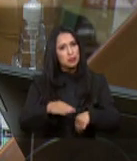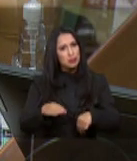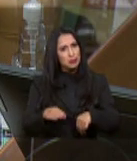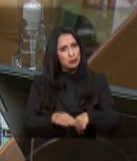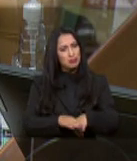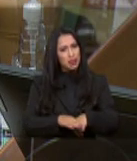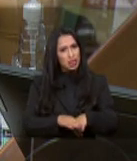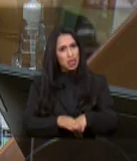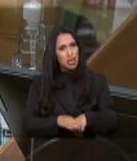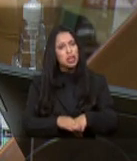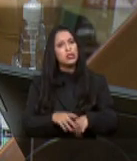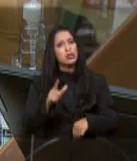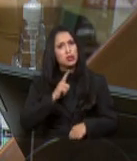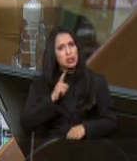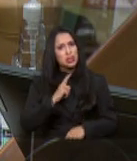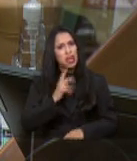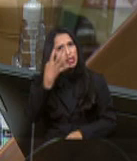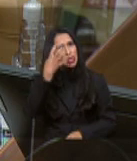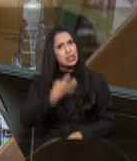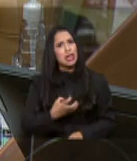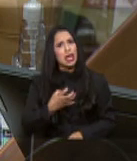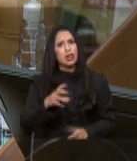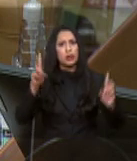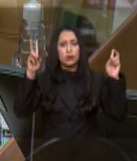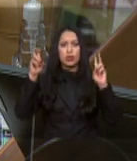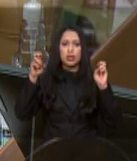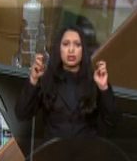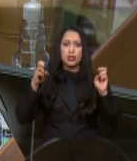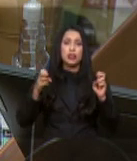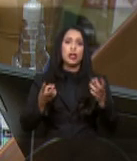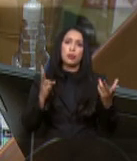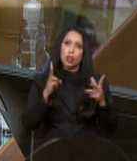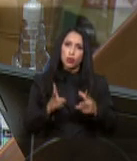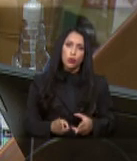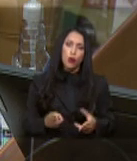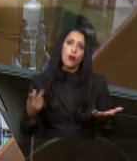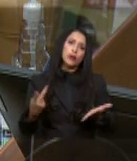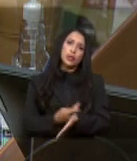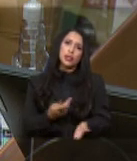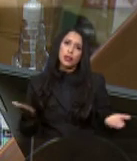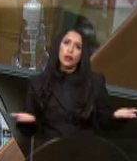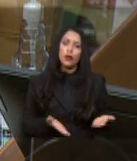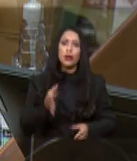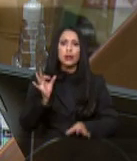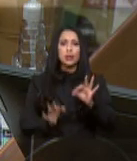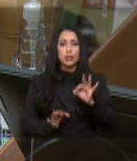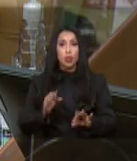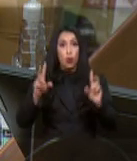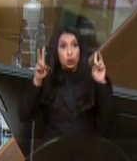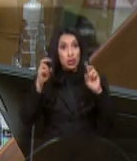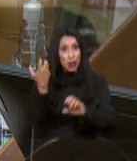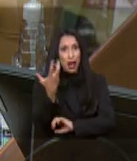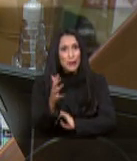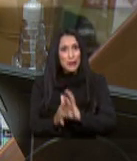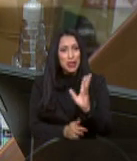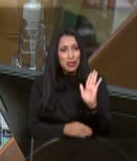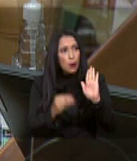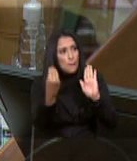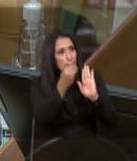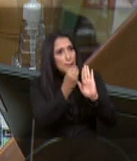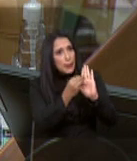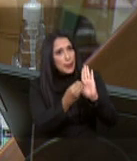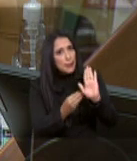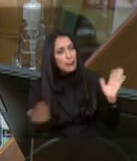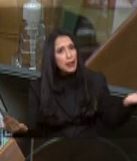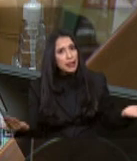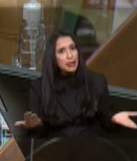tema, ainda que não em julgamentos como que agora se apresenta. A questão ambiental posta